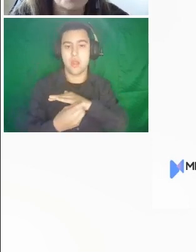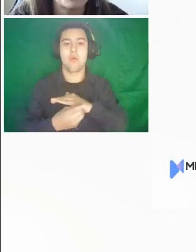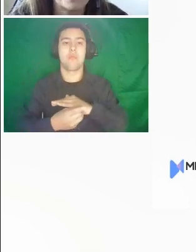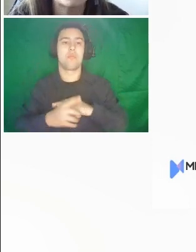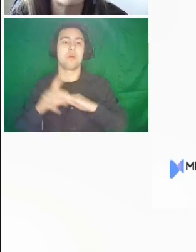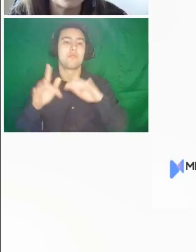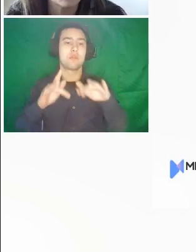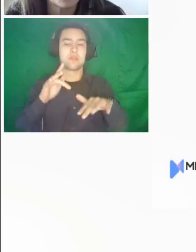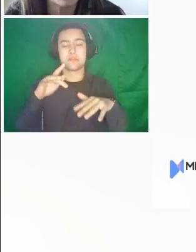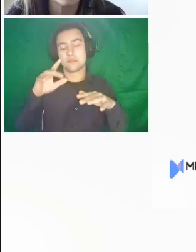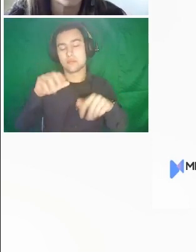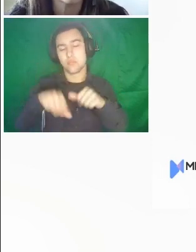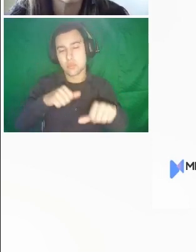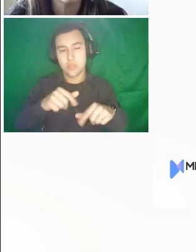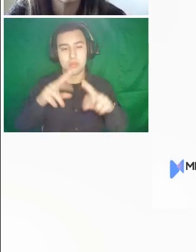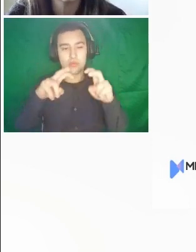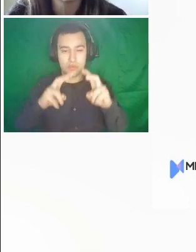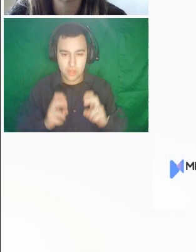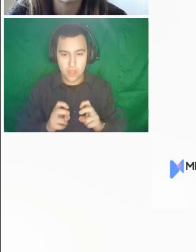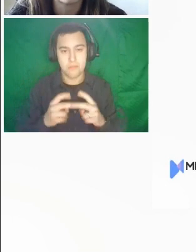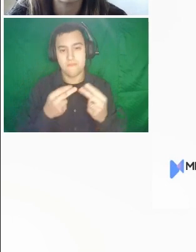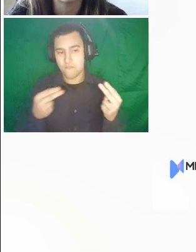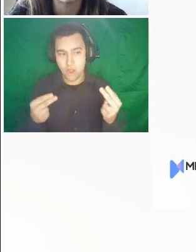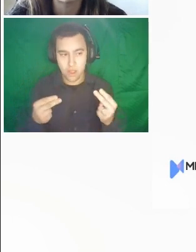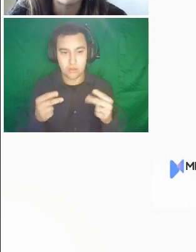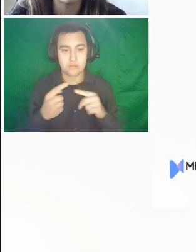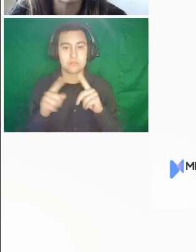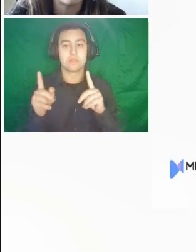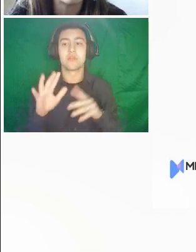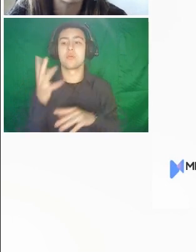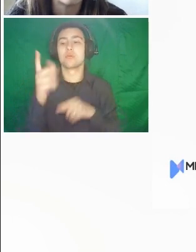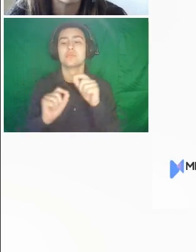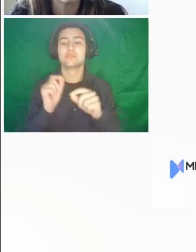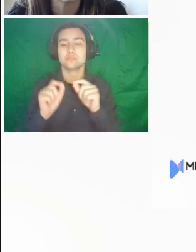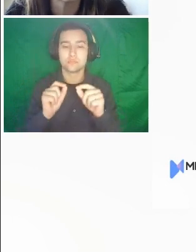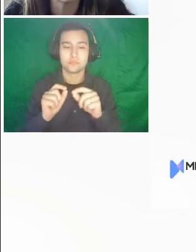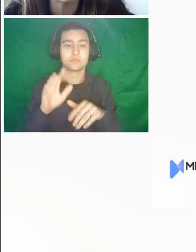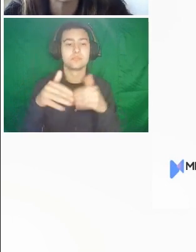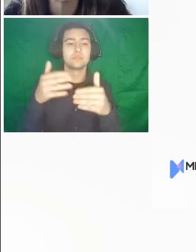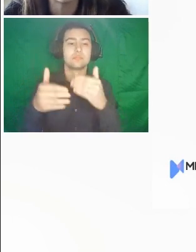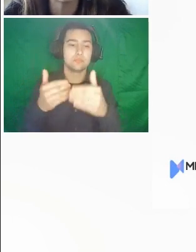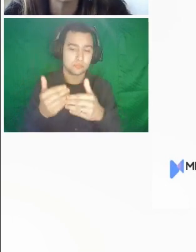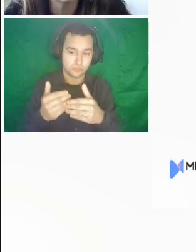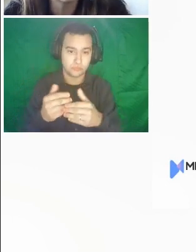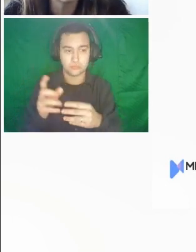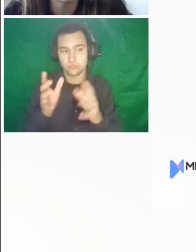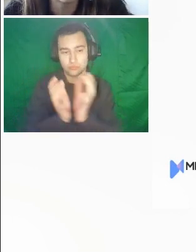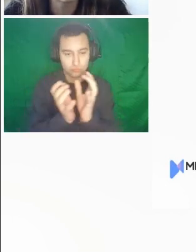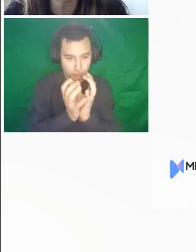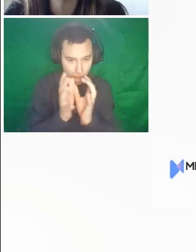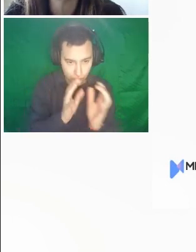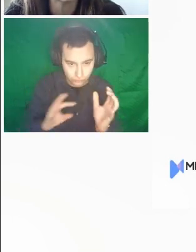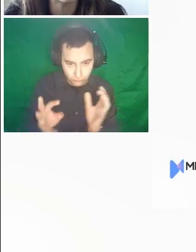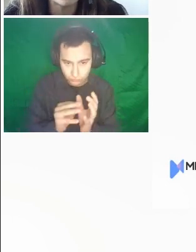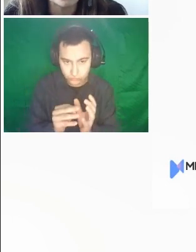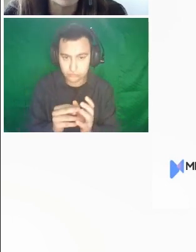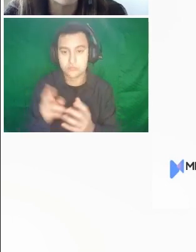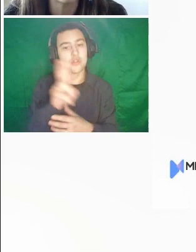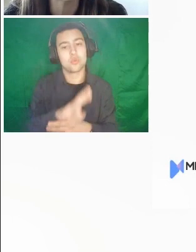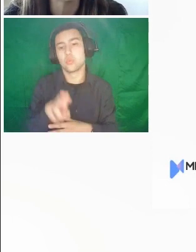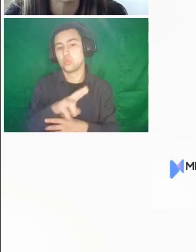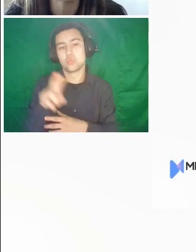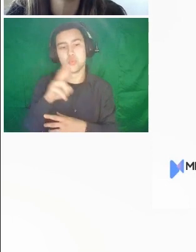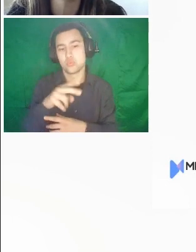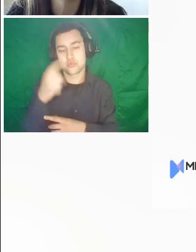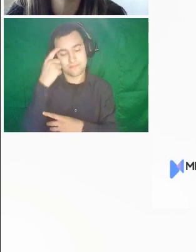processos de implementação de métodos ágeis o que acaba acontecendo é que o resto da companhia não não utiliza desse